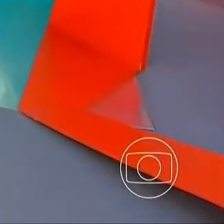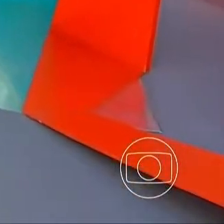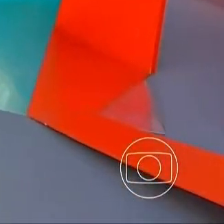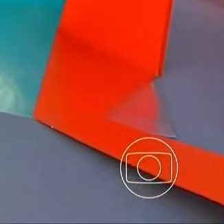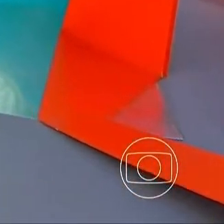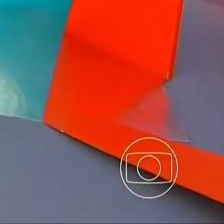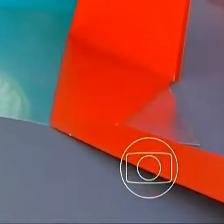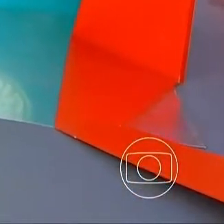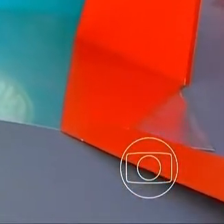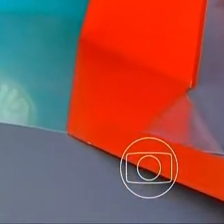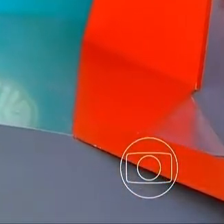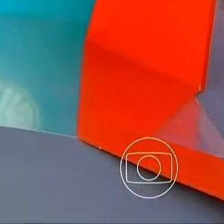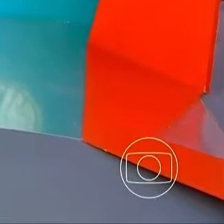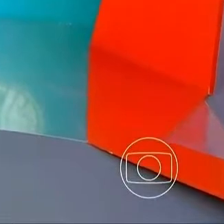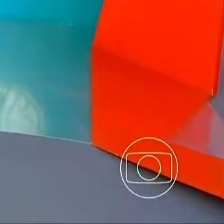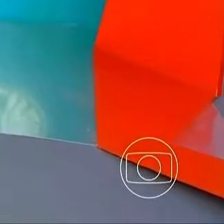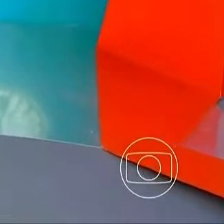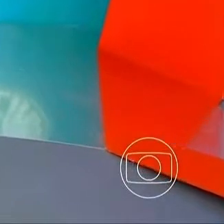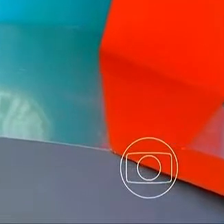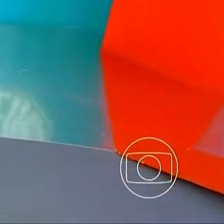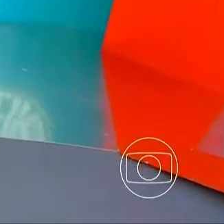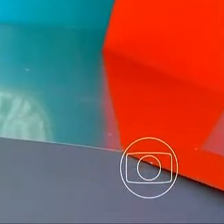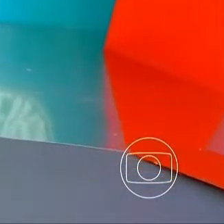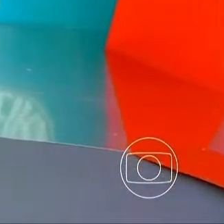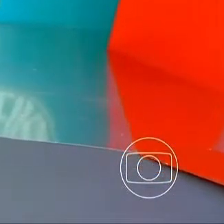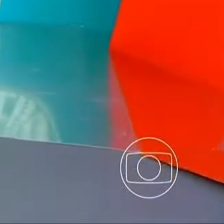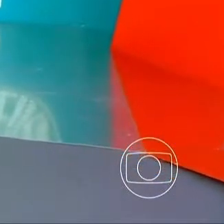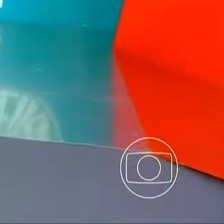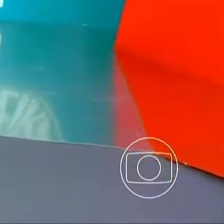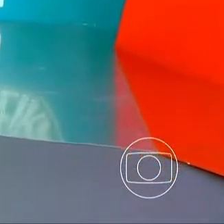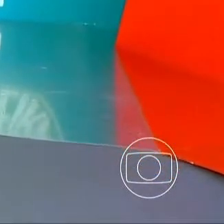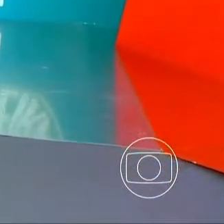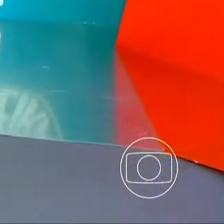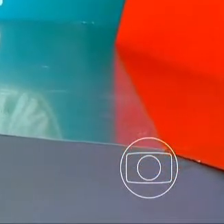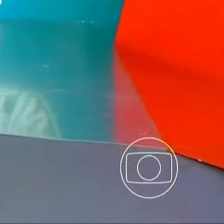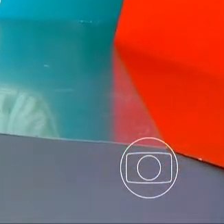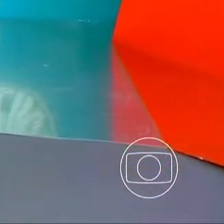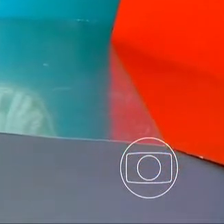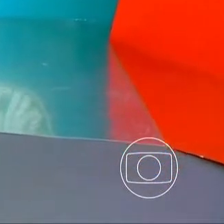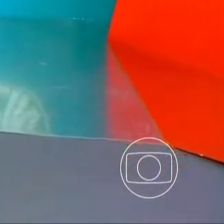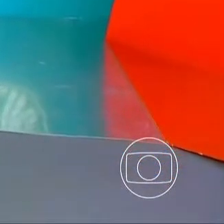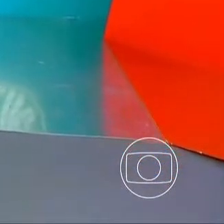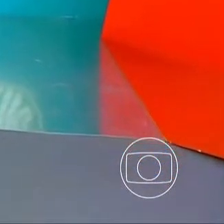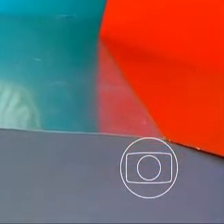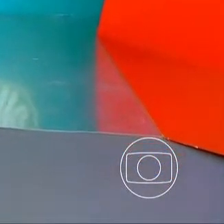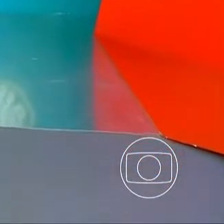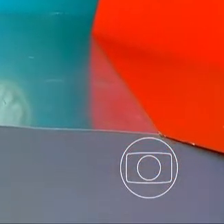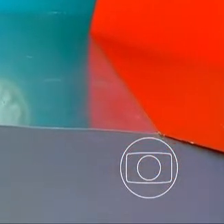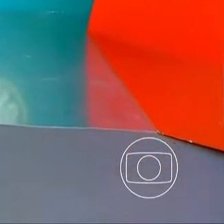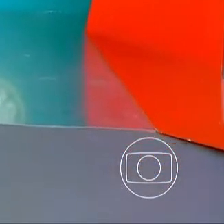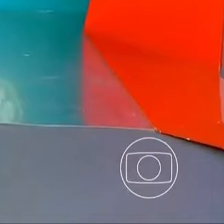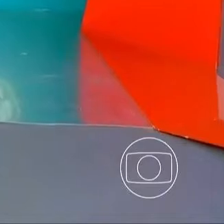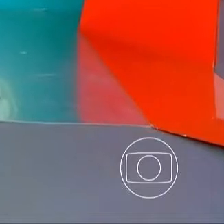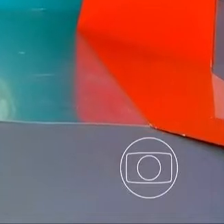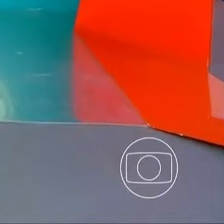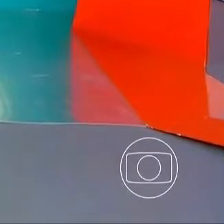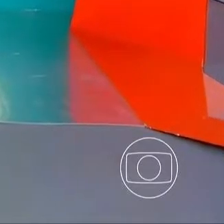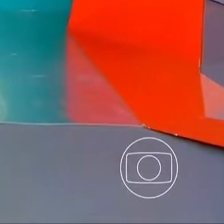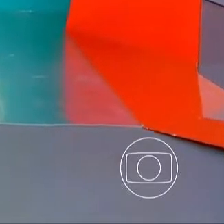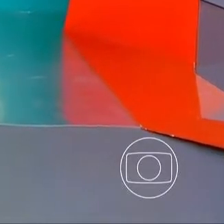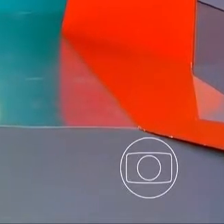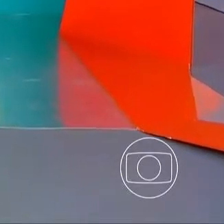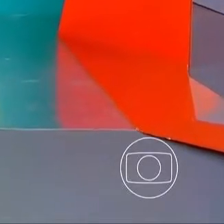Abel, tamo junto. Eu também sou do Cero, também sou fã da Mirtz, hein? E amanhã, no Globo Esporte, a gente traz tudo sobre esse jogaço. Líder Palmeiras vai lá no,